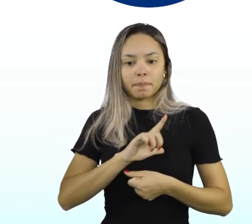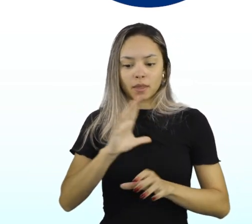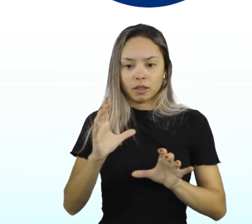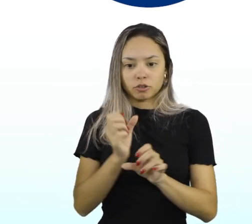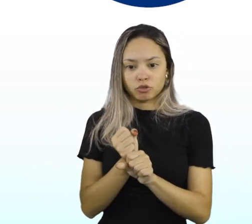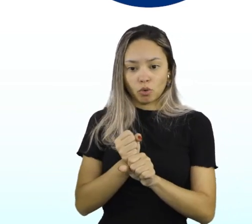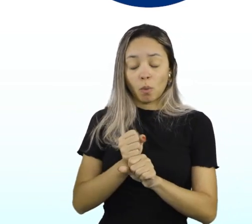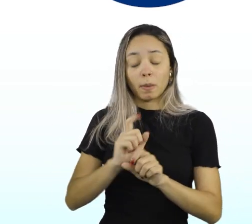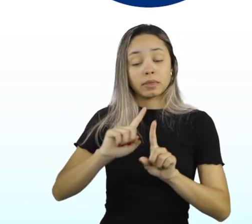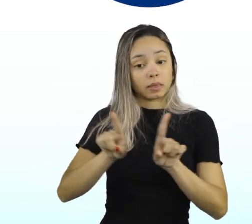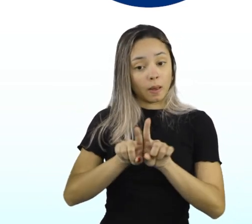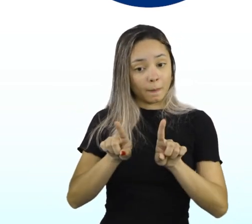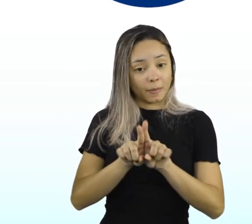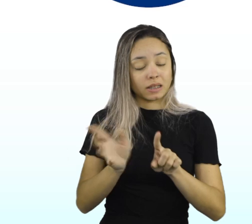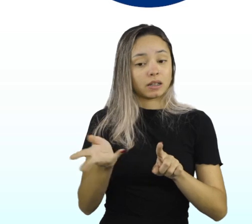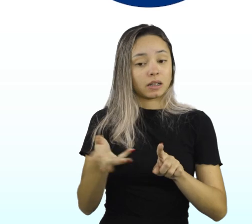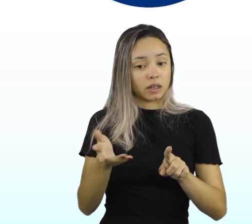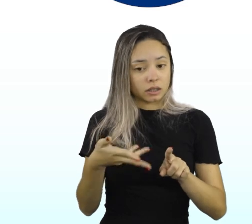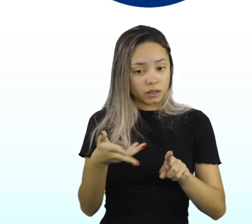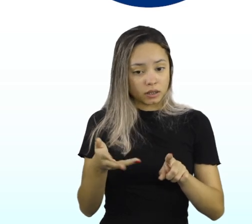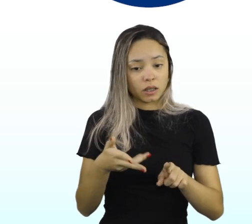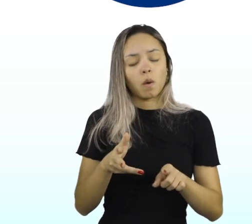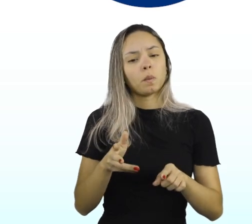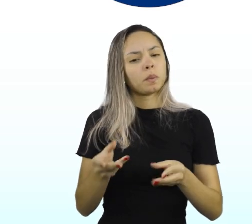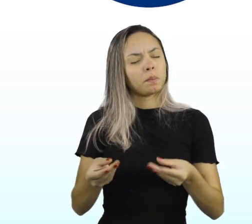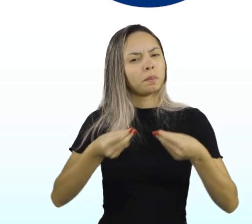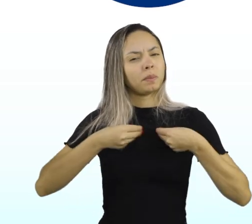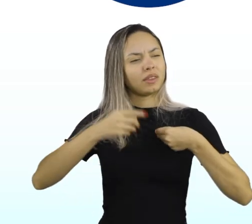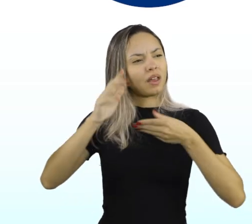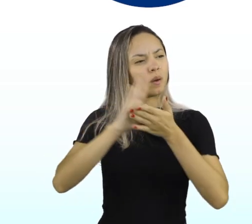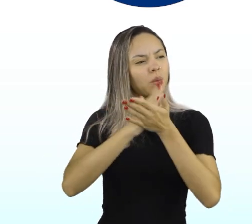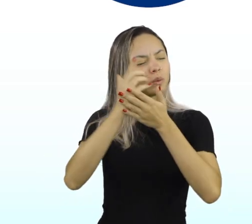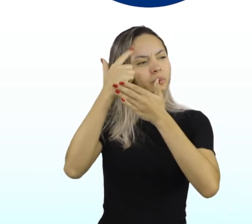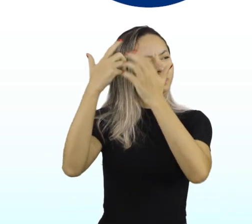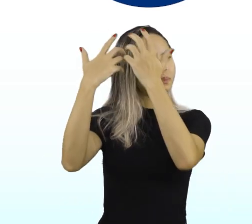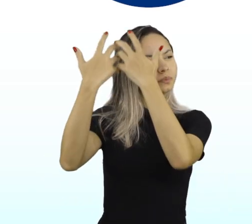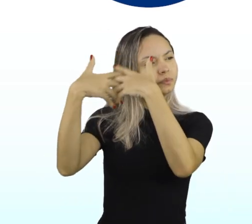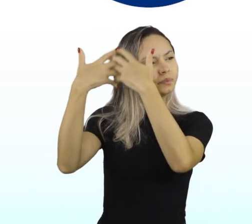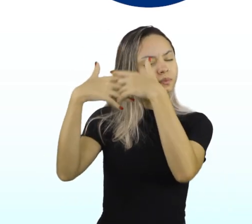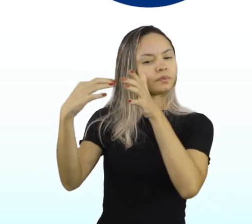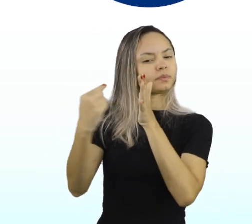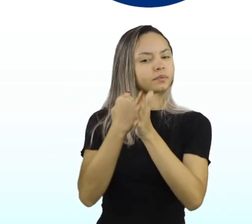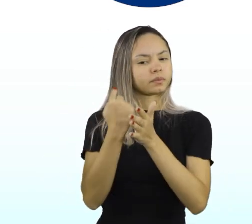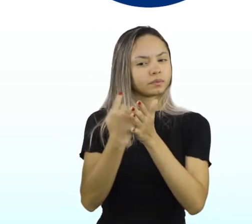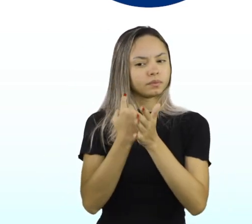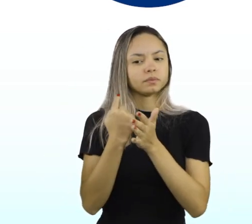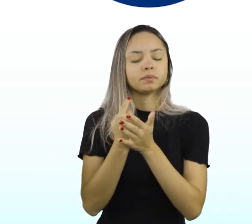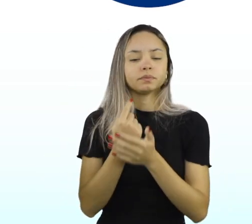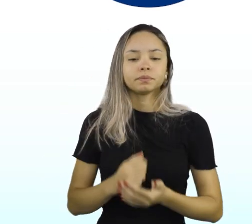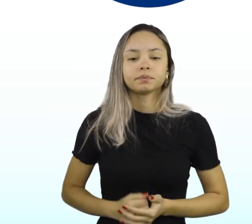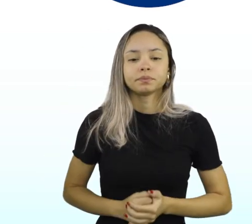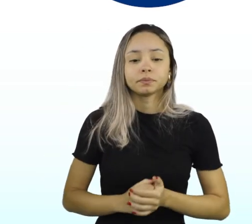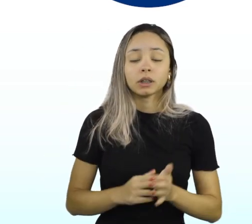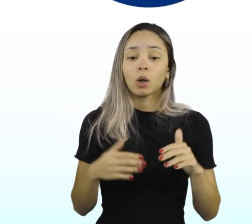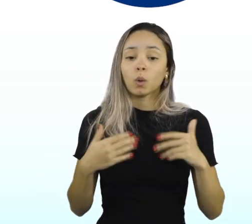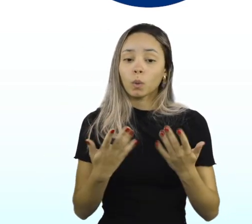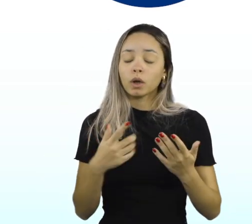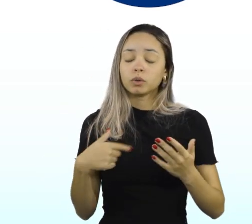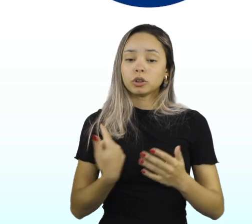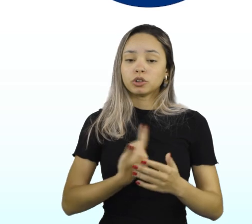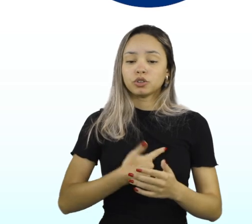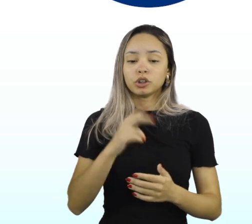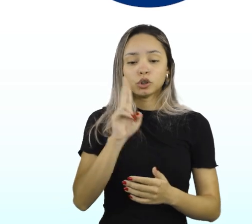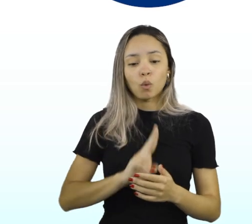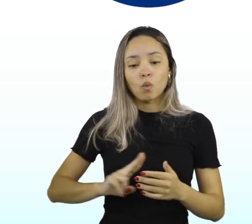a aceleração. E isso vai trazer para a gente alguns questionamentos. Por exemplo, veja aí que quando nós aplicamos uma força em um objeto,